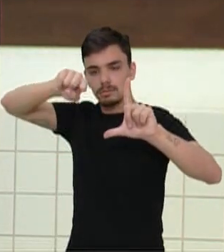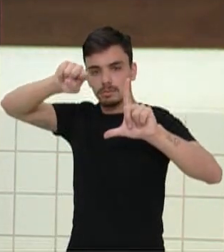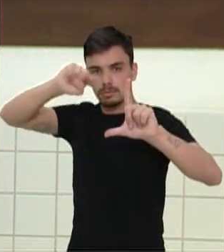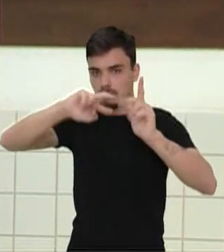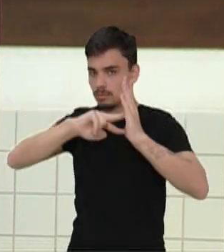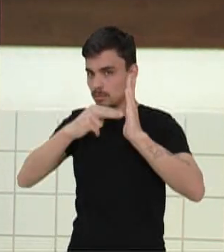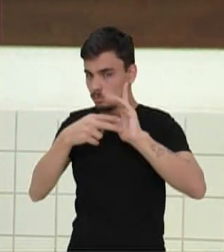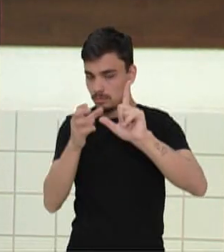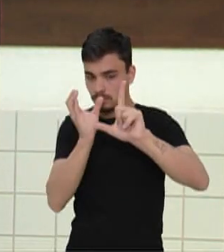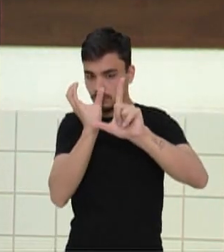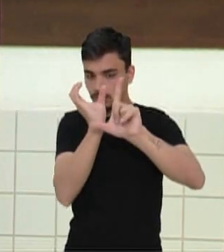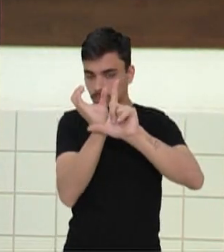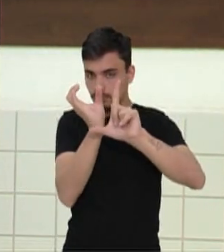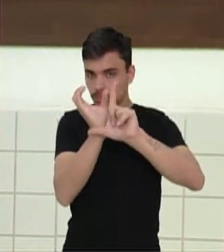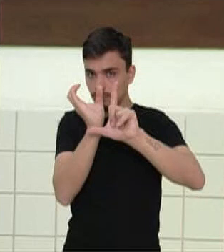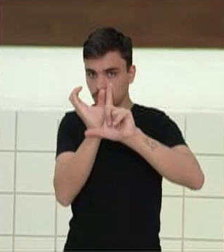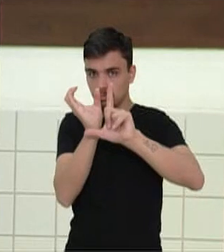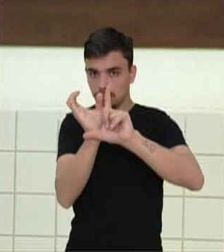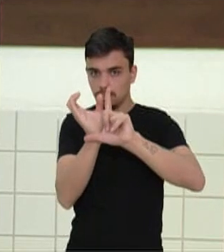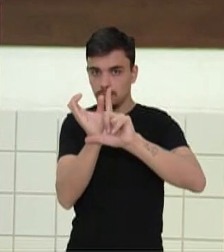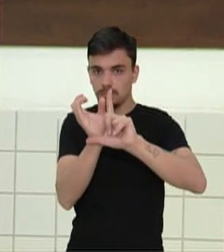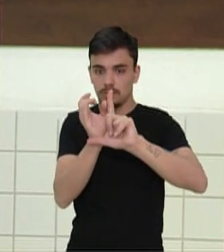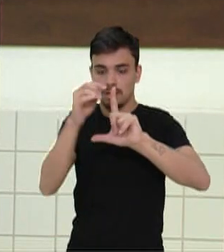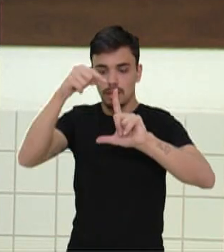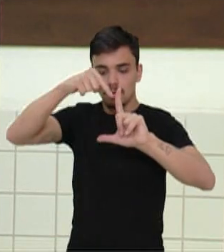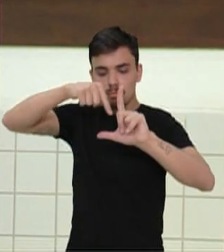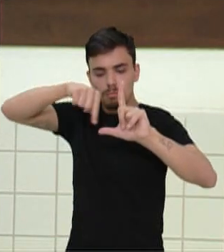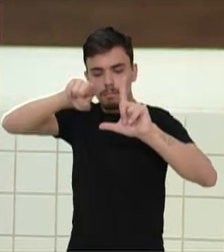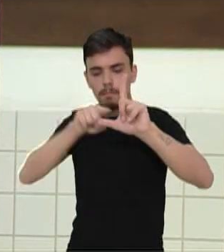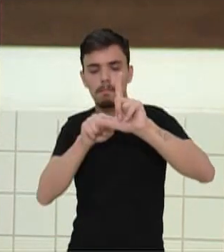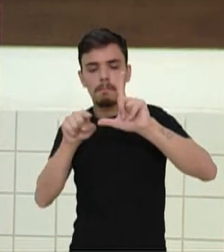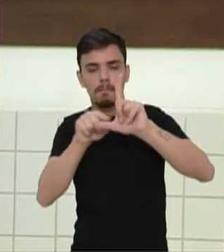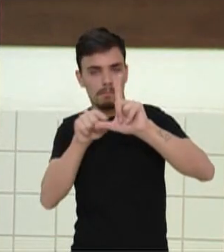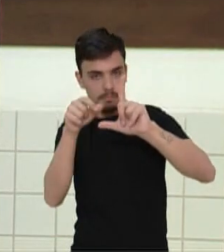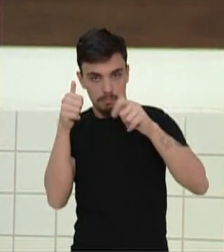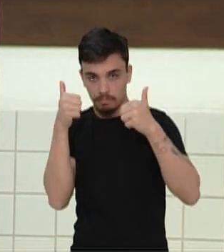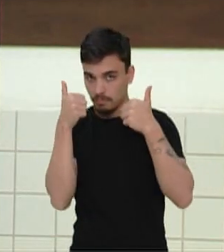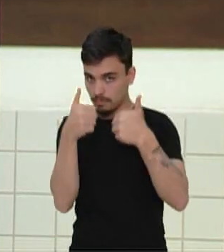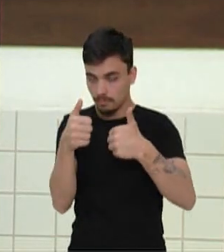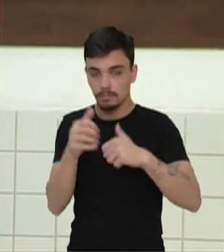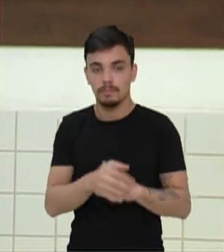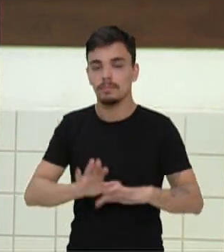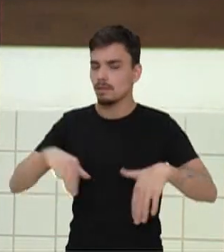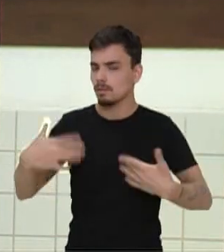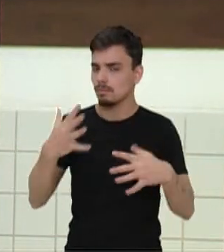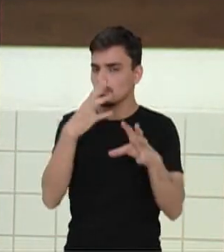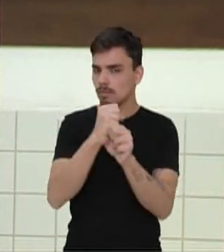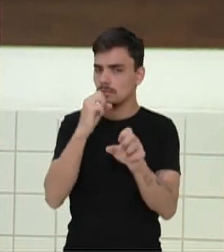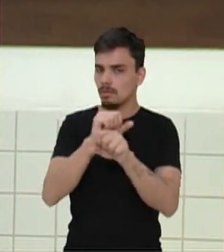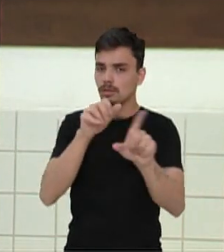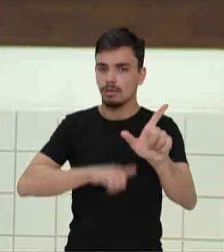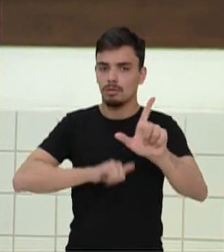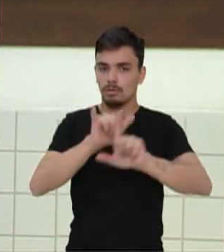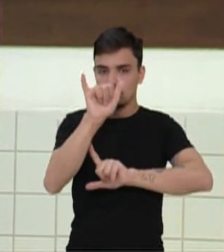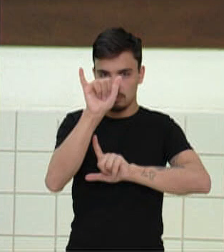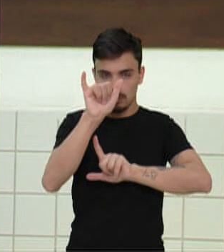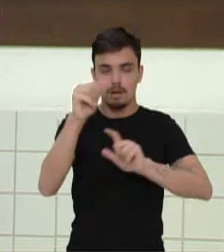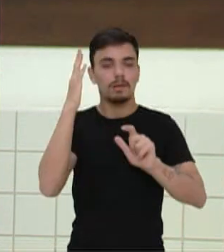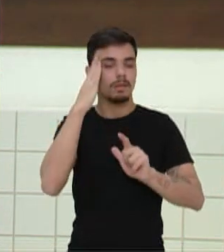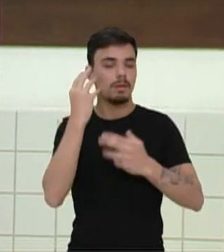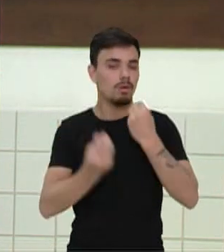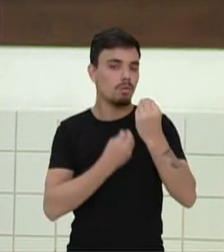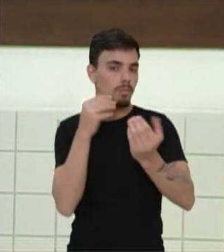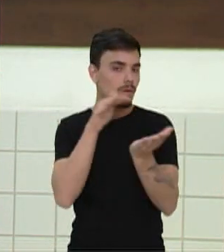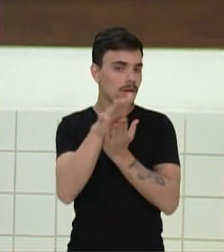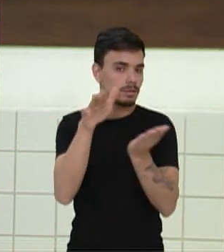subindo, é isso? Então ele vai descer até o mínimo, o custo mínimo ali, tá certo? Então a gente vai calcular o y do vértice para determinar esse